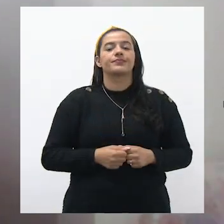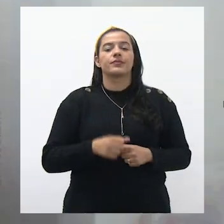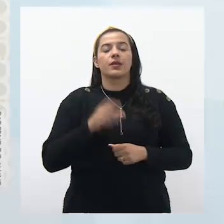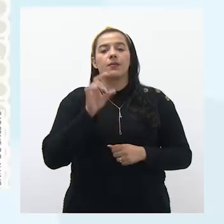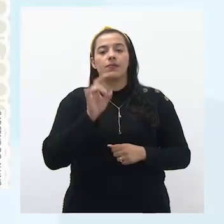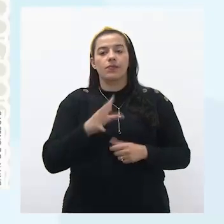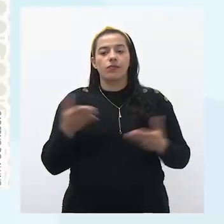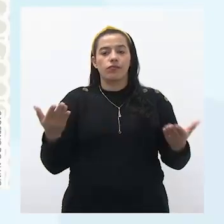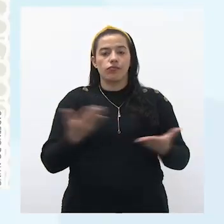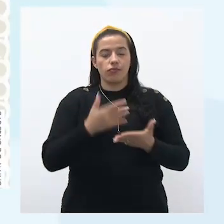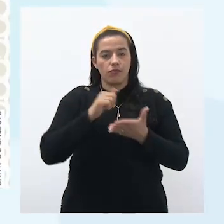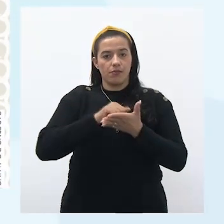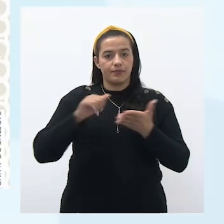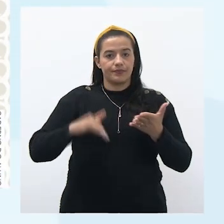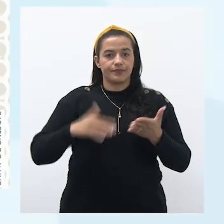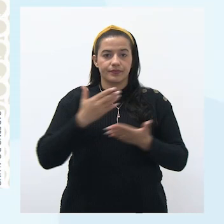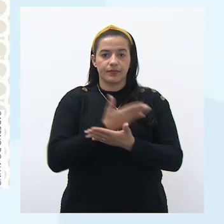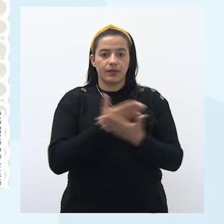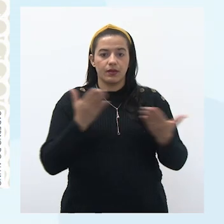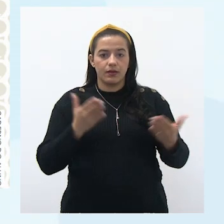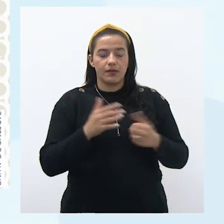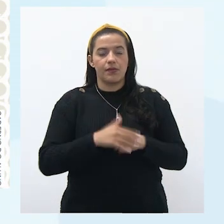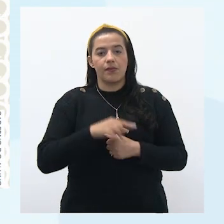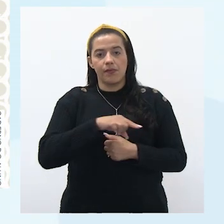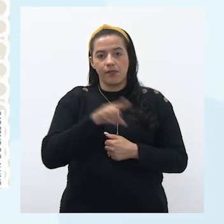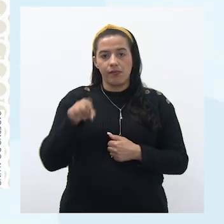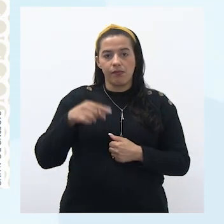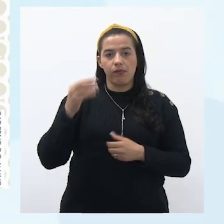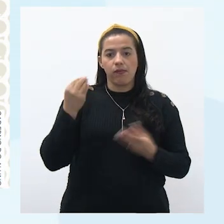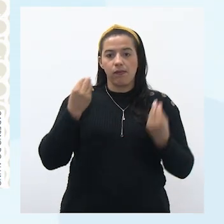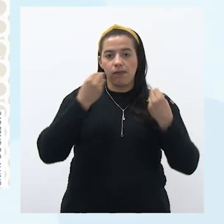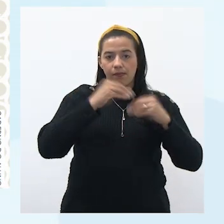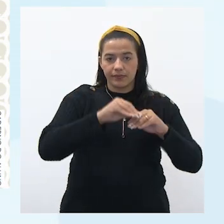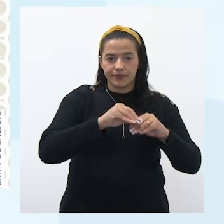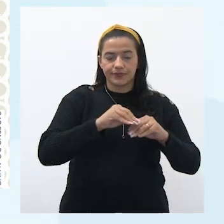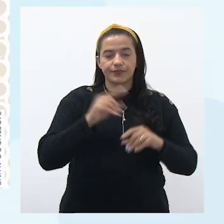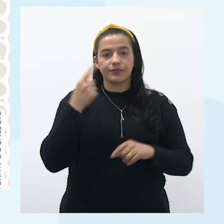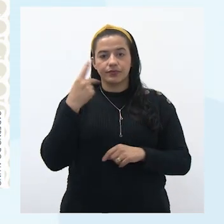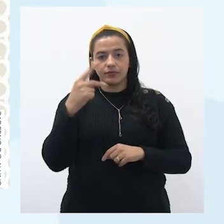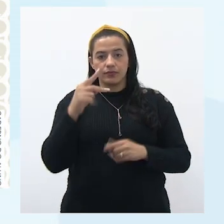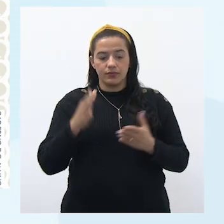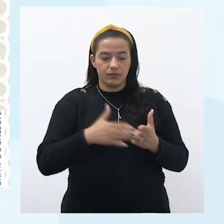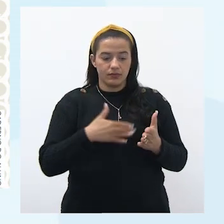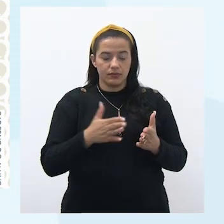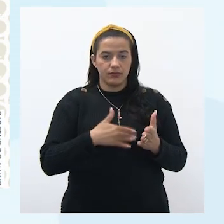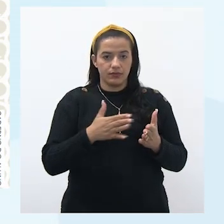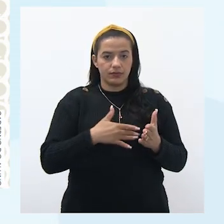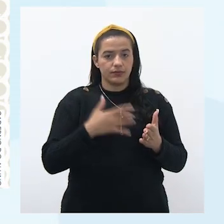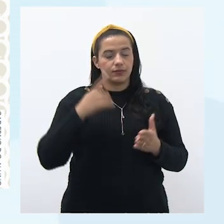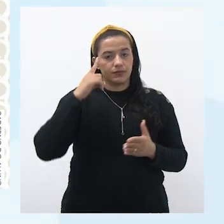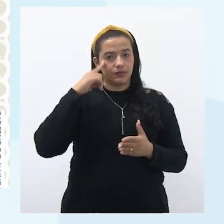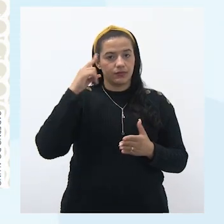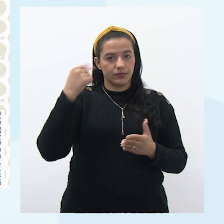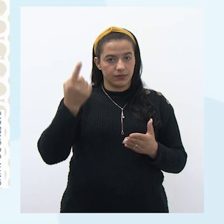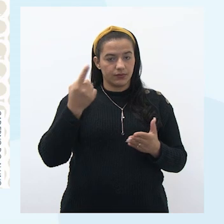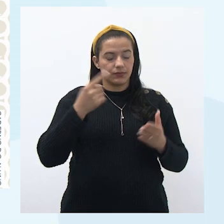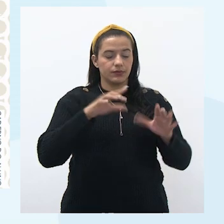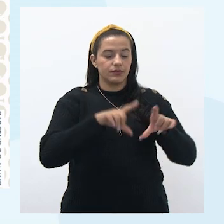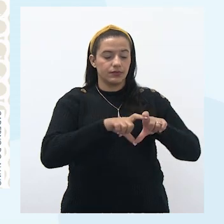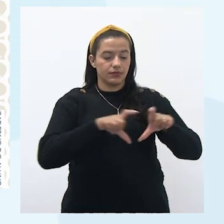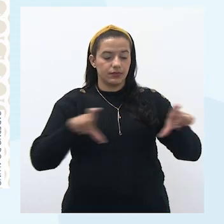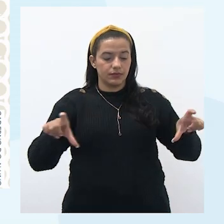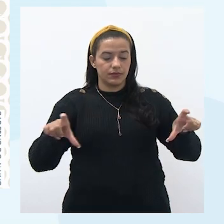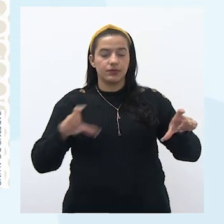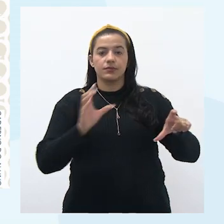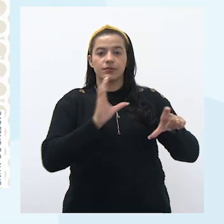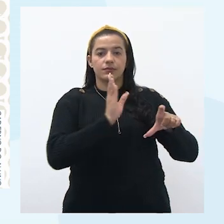um exercício com vocês. E aí eu vou pedir para que vocês coloquem aí no caderno do diário de bordo de vocês